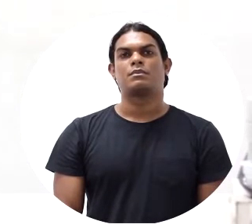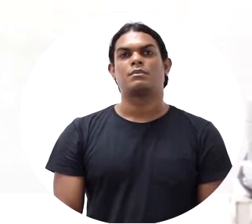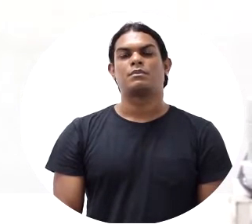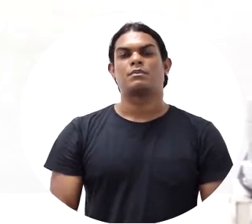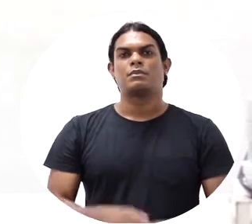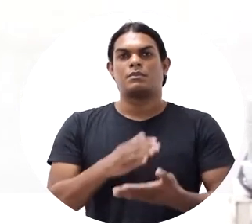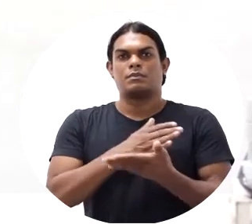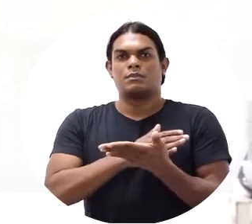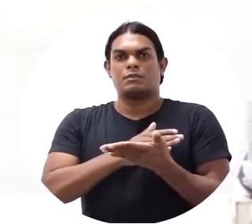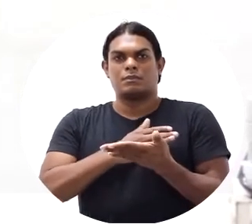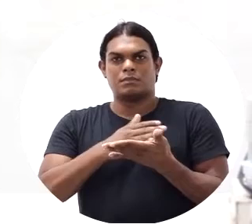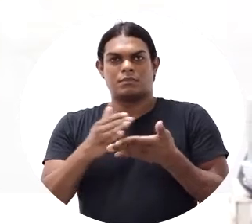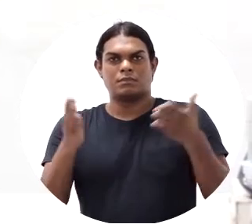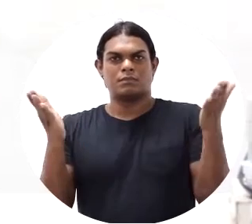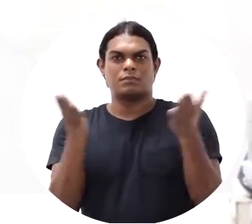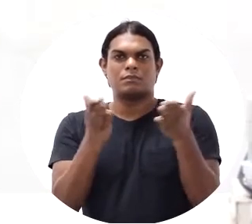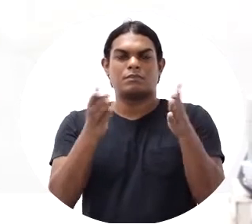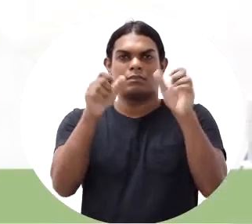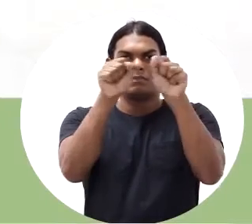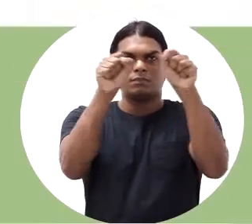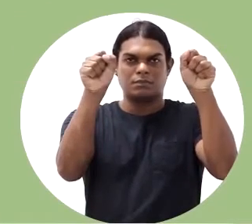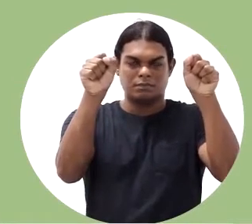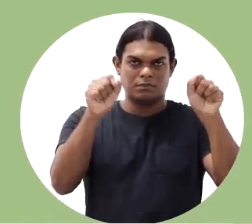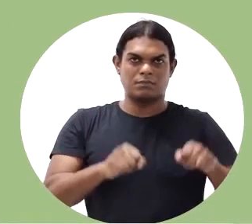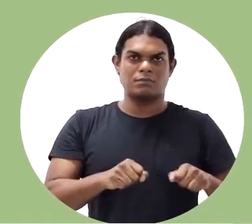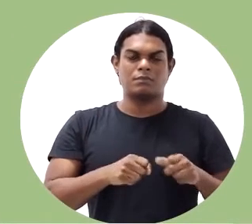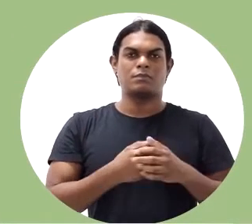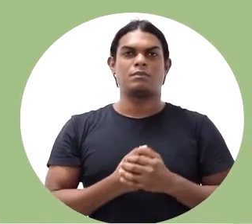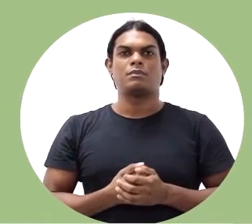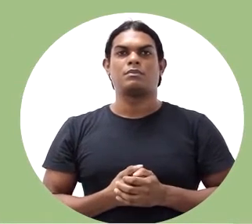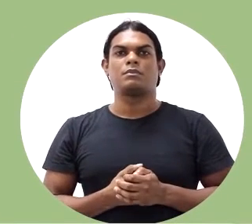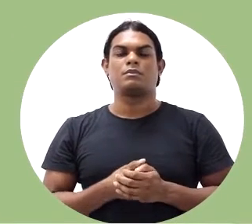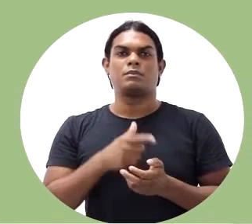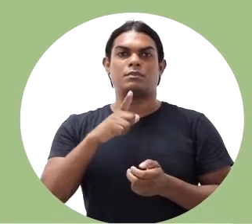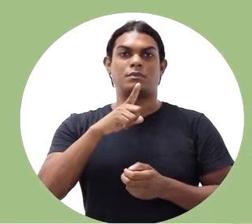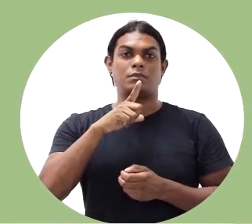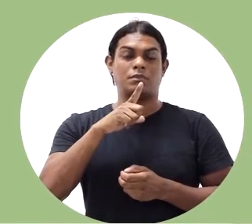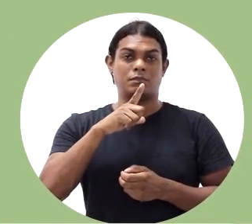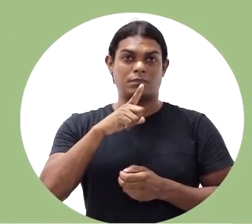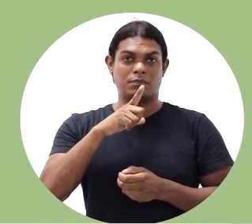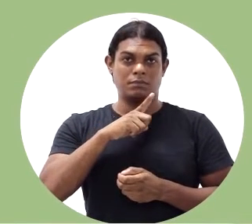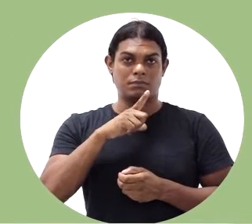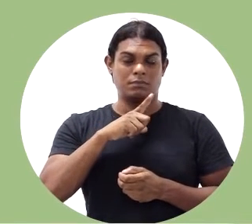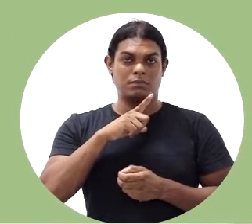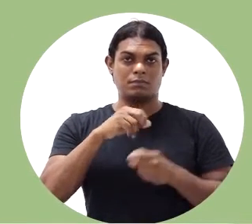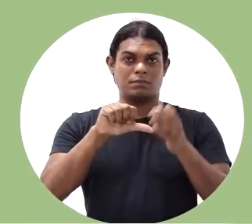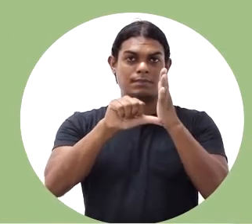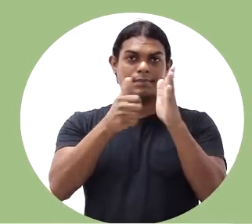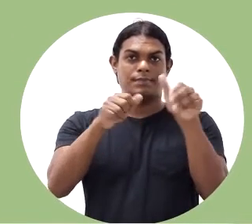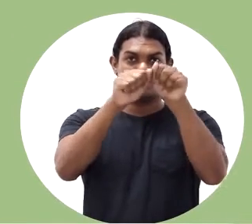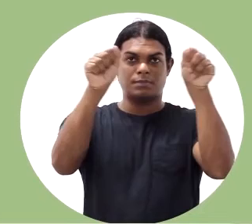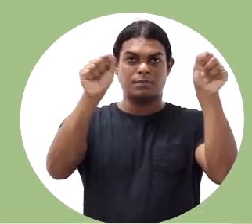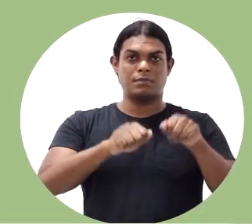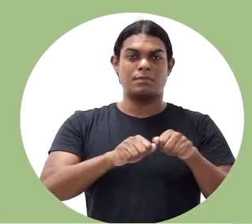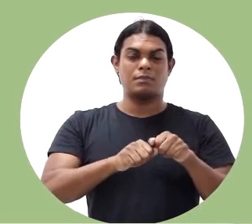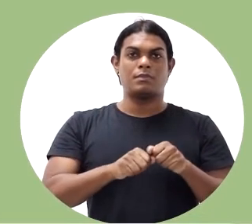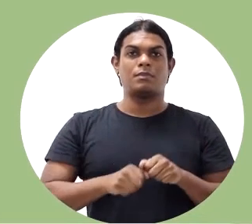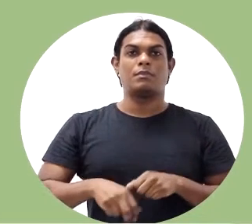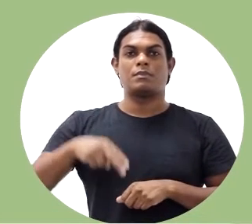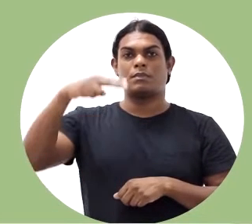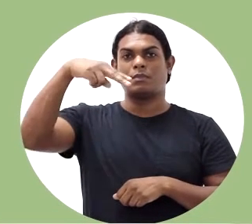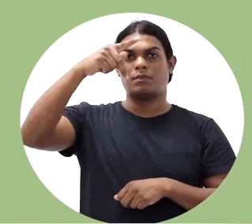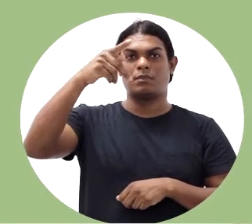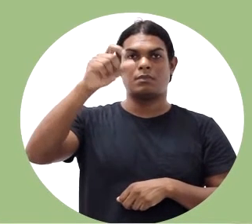Aí vamos entrar, mais propriamente dito, nos sistemas. Então, temos o primeiro sistema, o MPS, que é